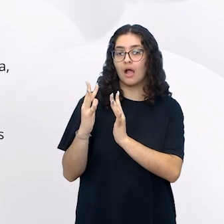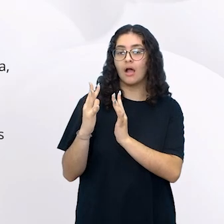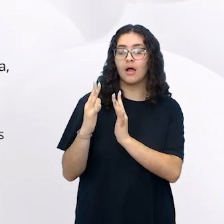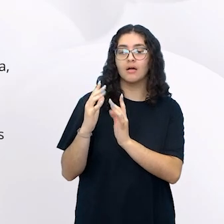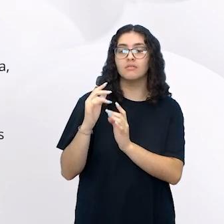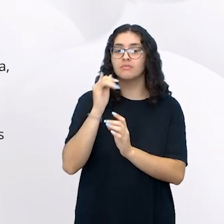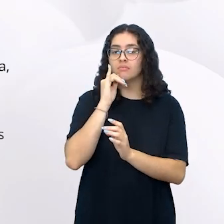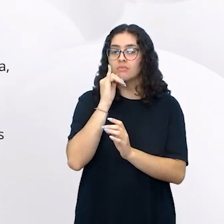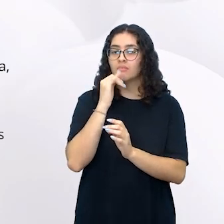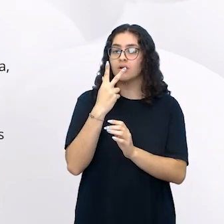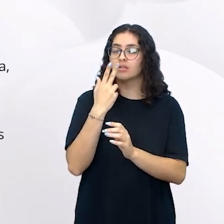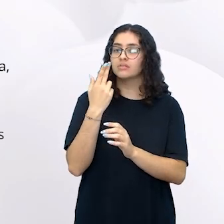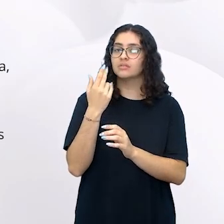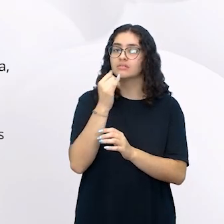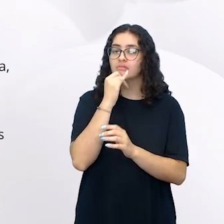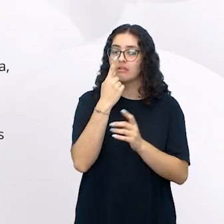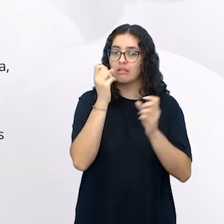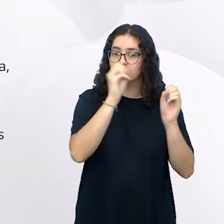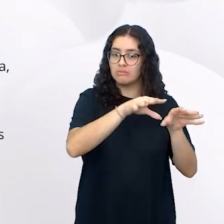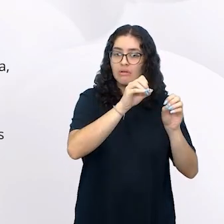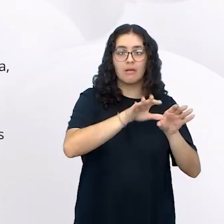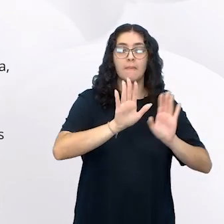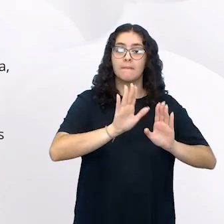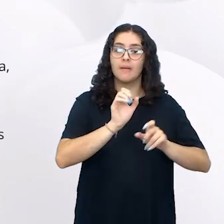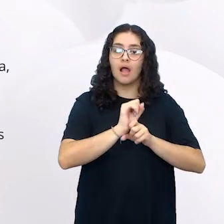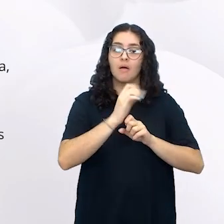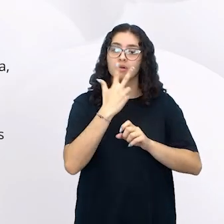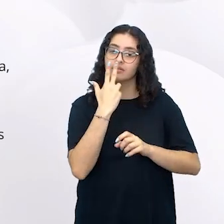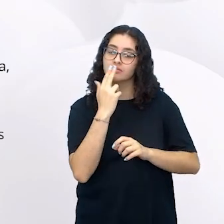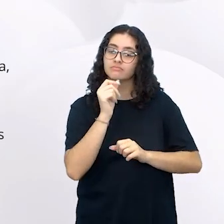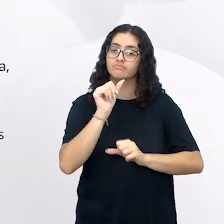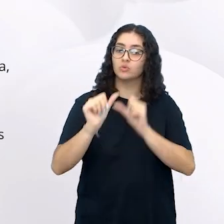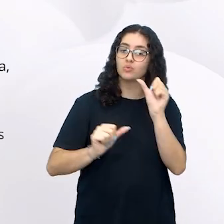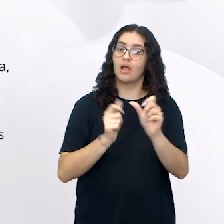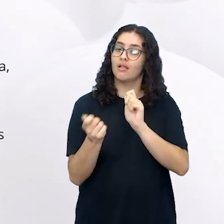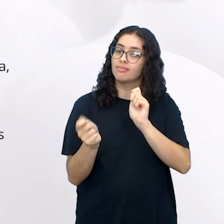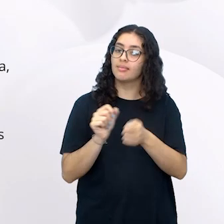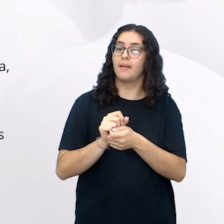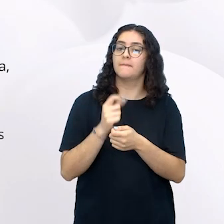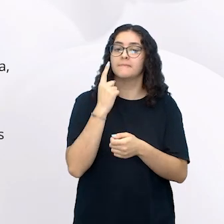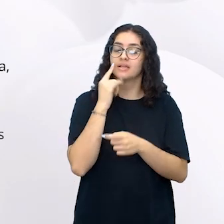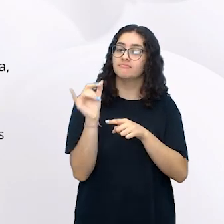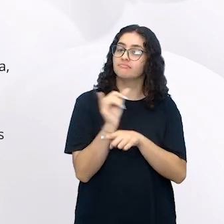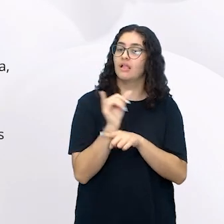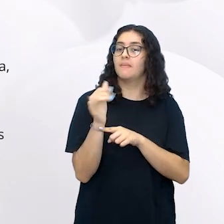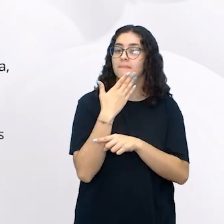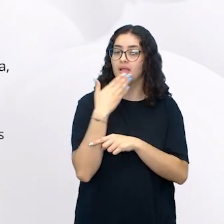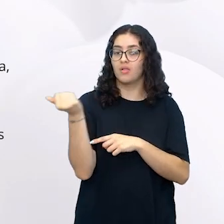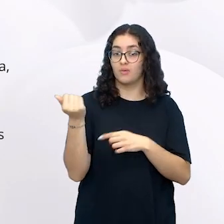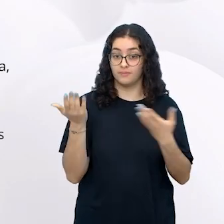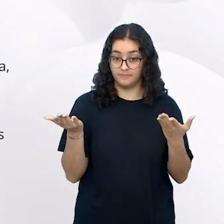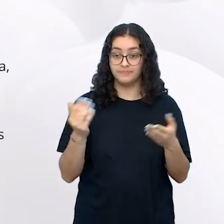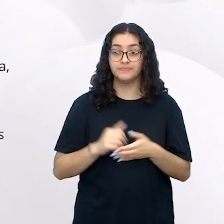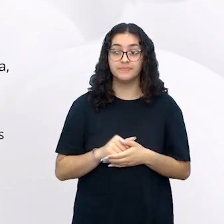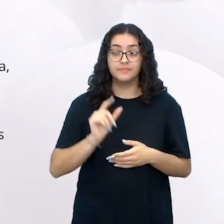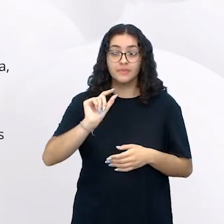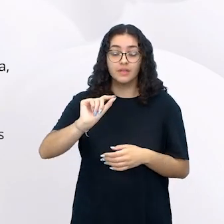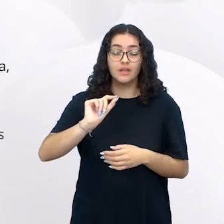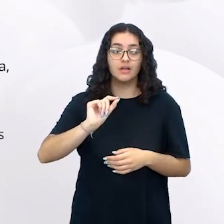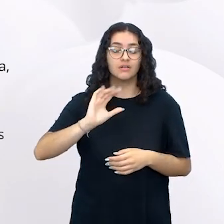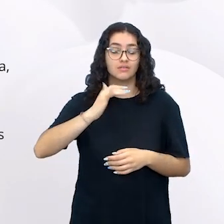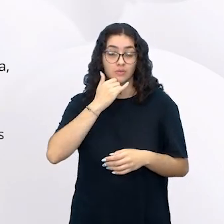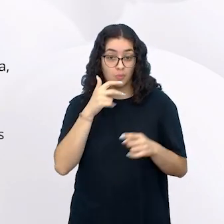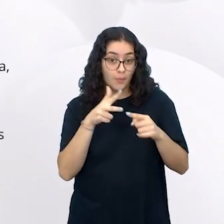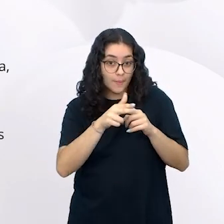gerar resíduos, né? E aí a gente vai para a próxima tela. Sérgio, só uma coisinha. Tudo que você